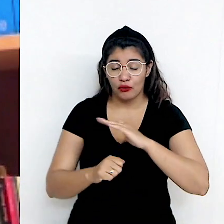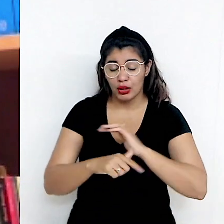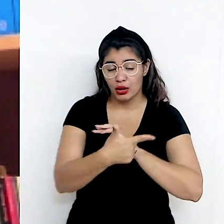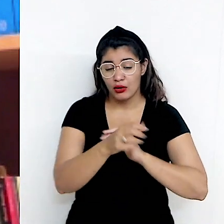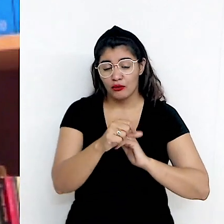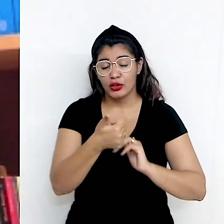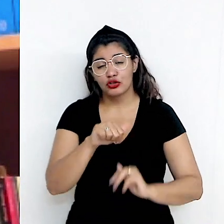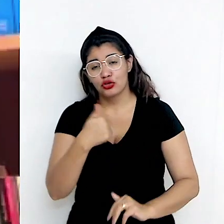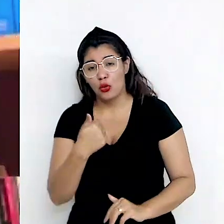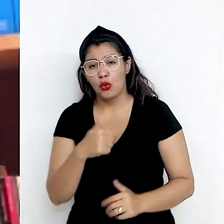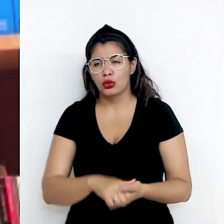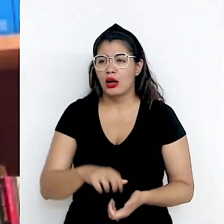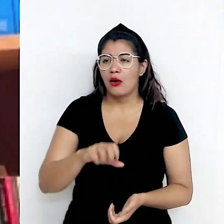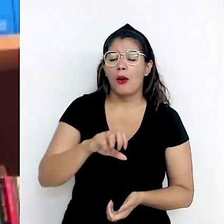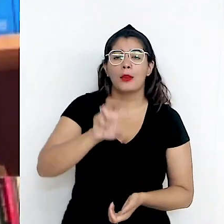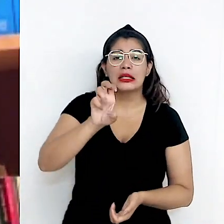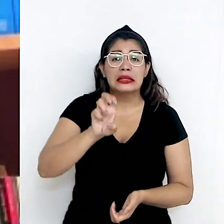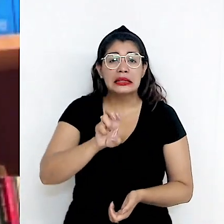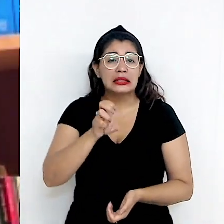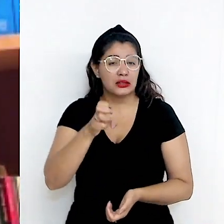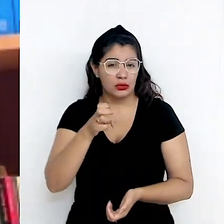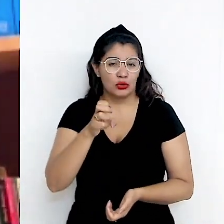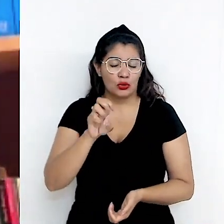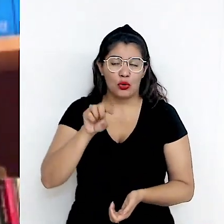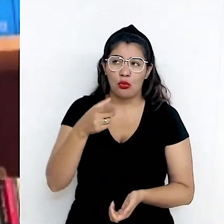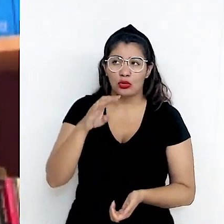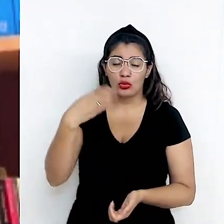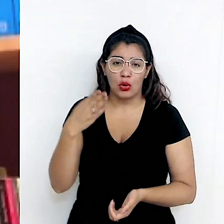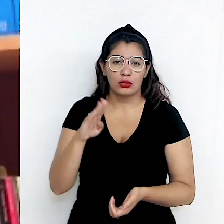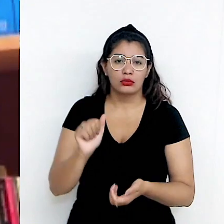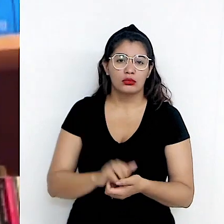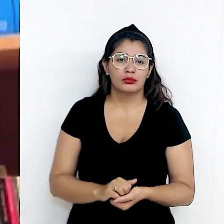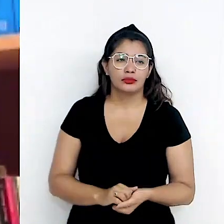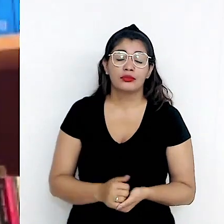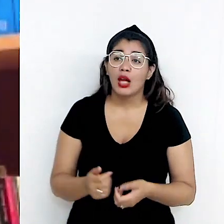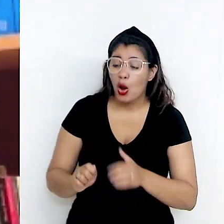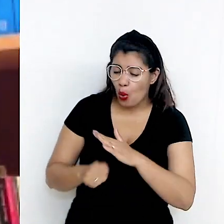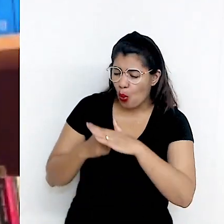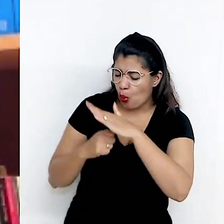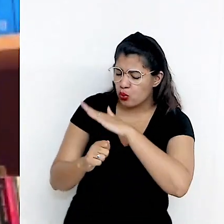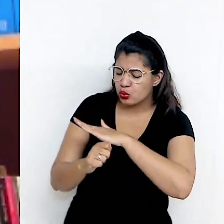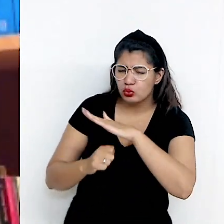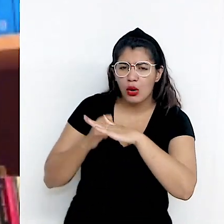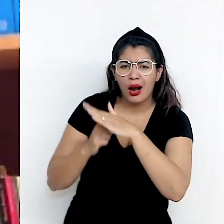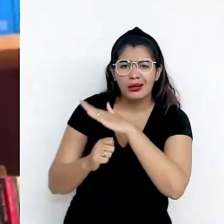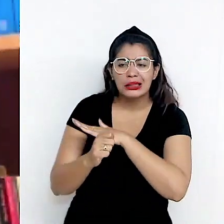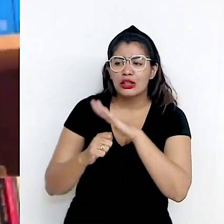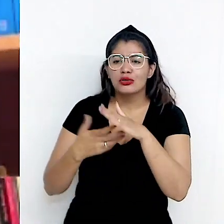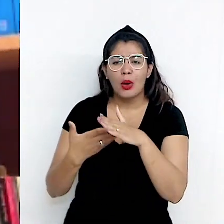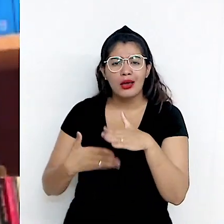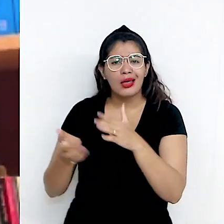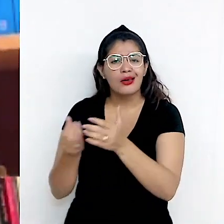um PIB de cinco. 4 trilhões de dólares é um dos maiores investidores internacionais com estoque de